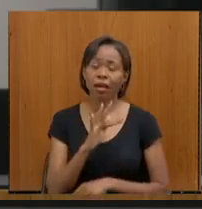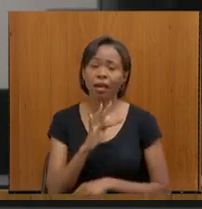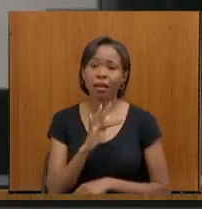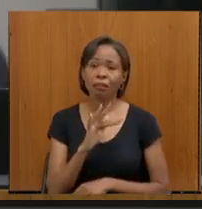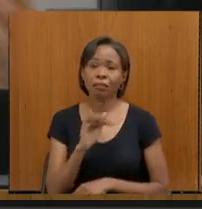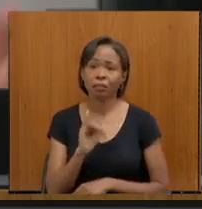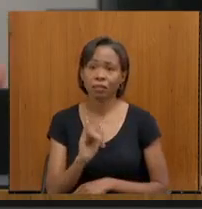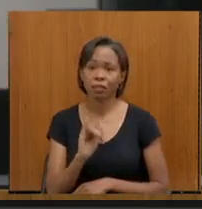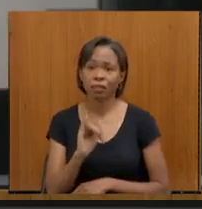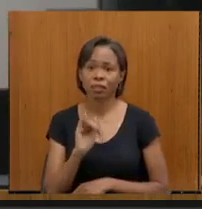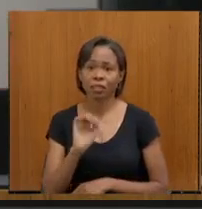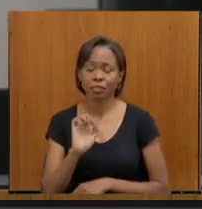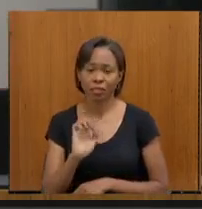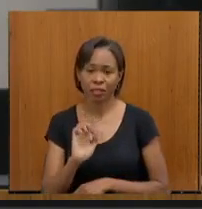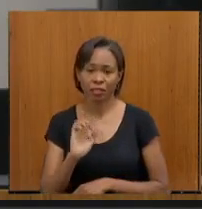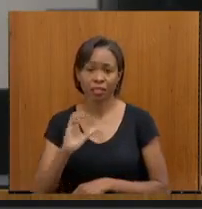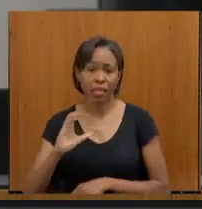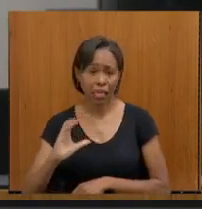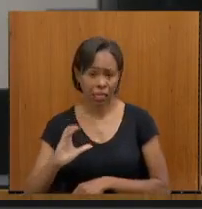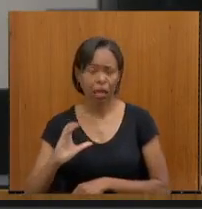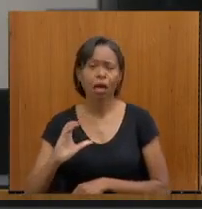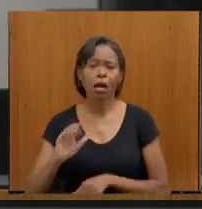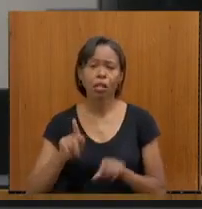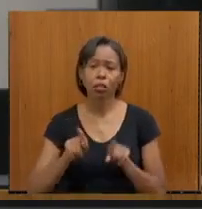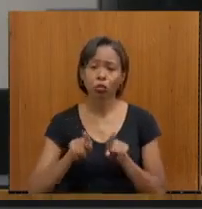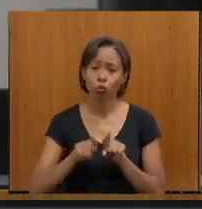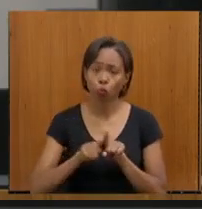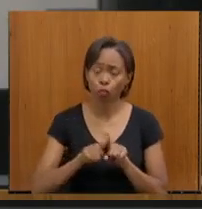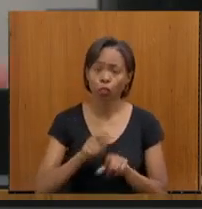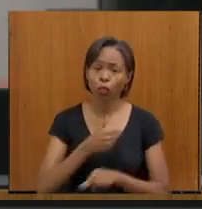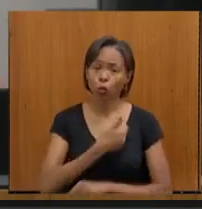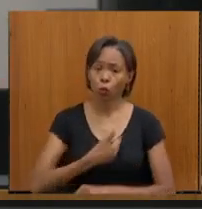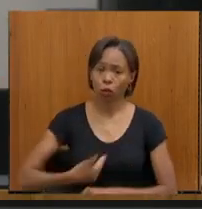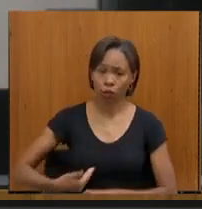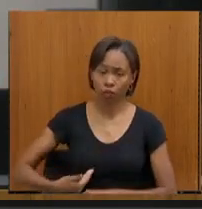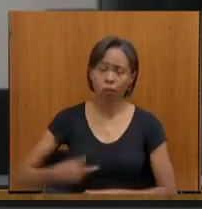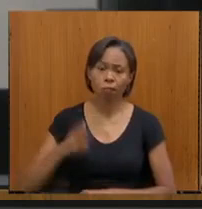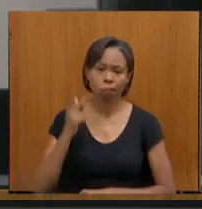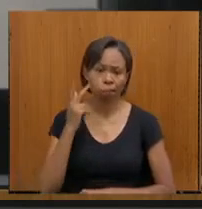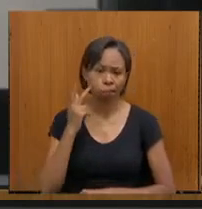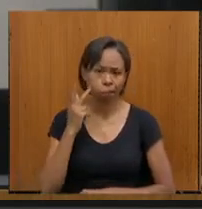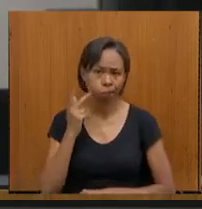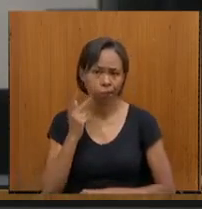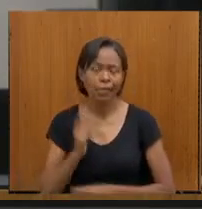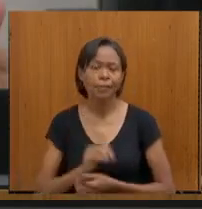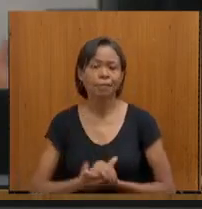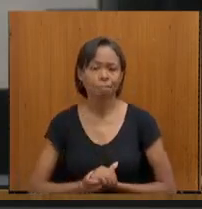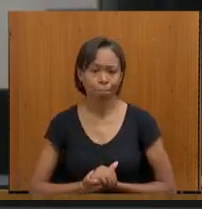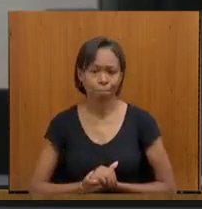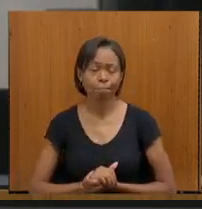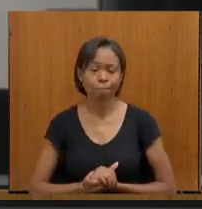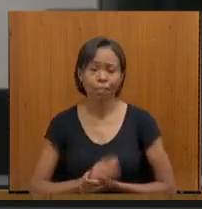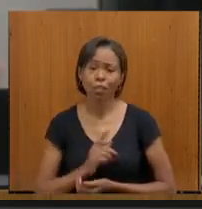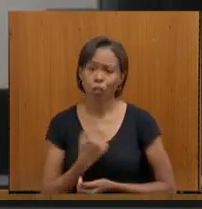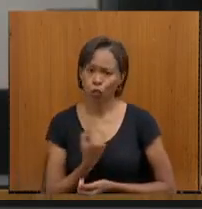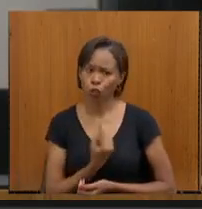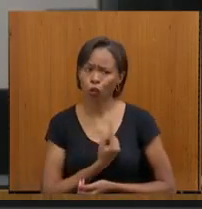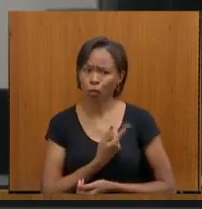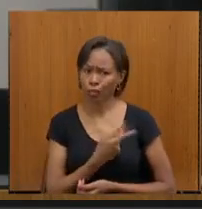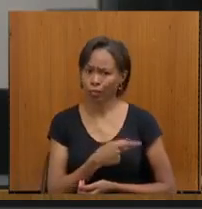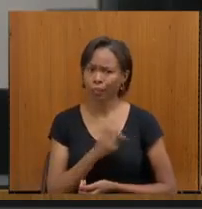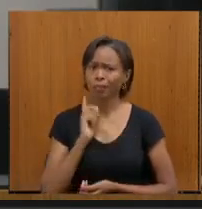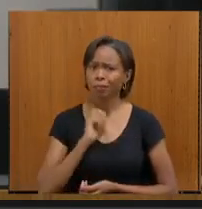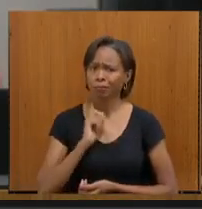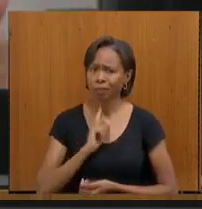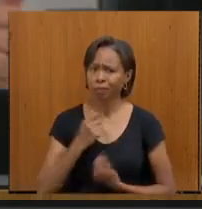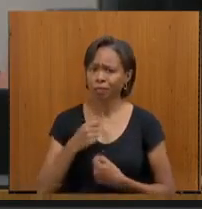das indústrias do Ceará né juntamente com o governo do estado e nós precisamos muito né da assessoria do Senhor para que